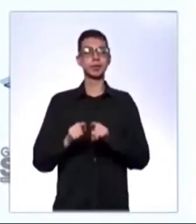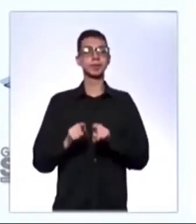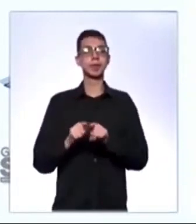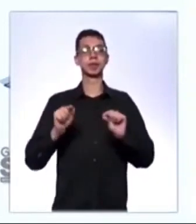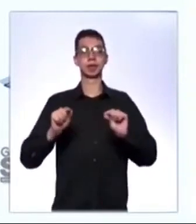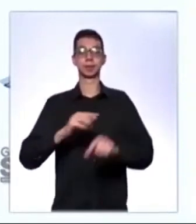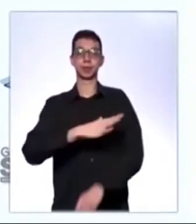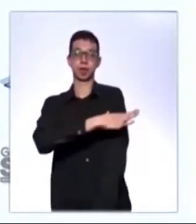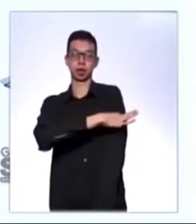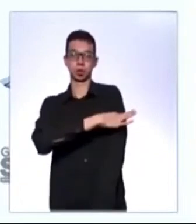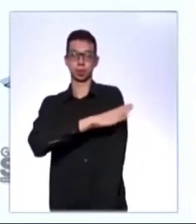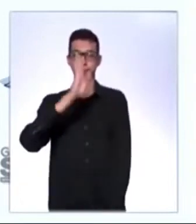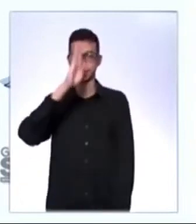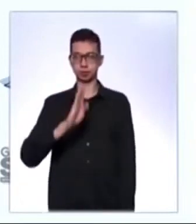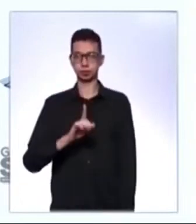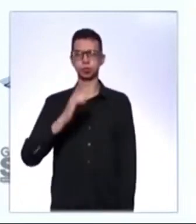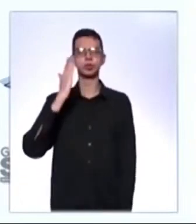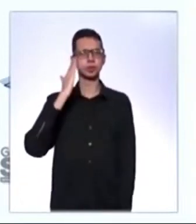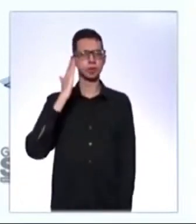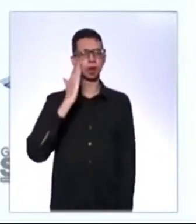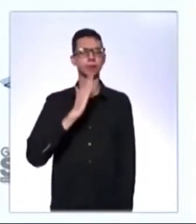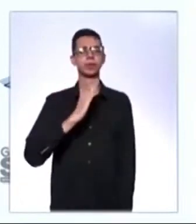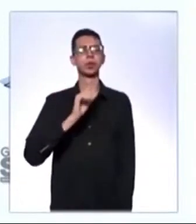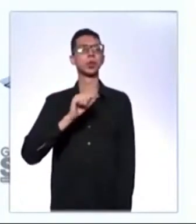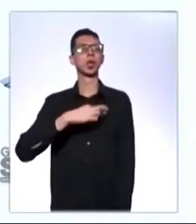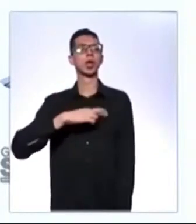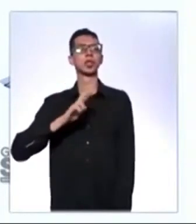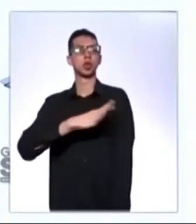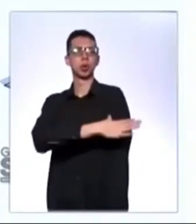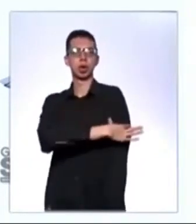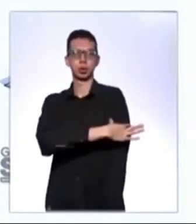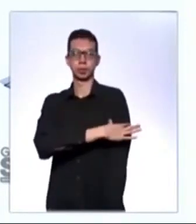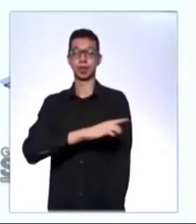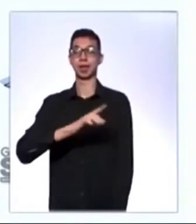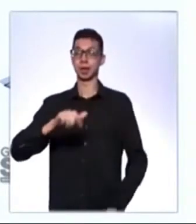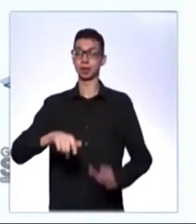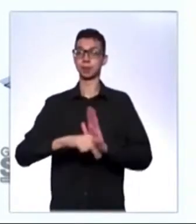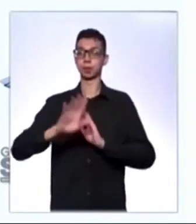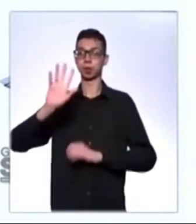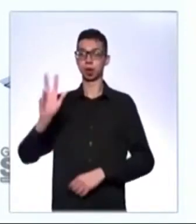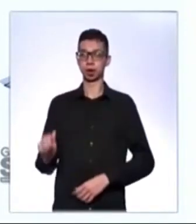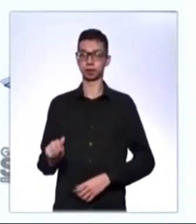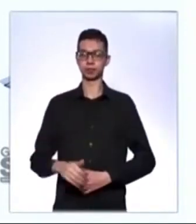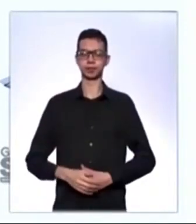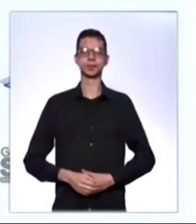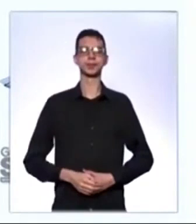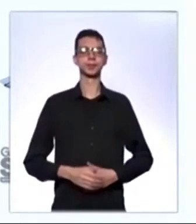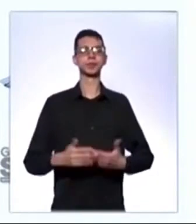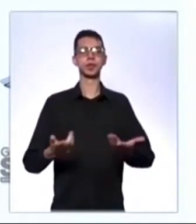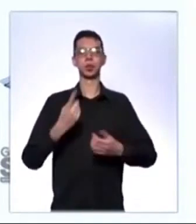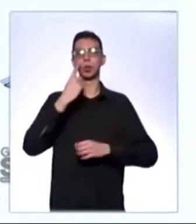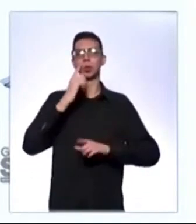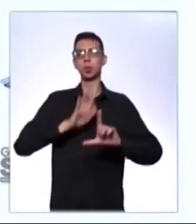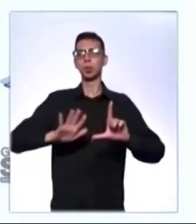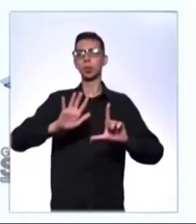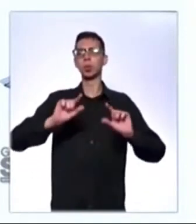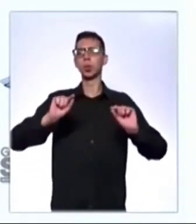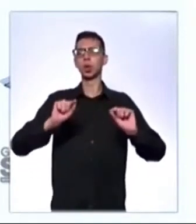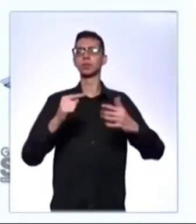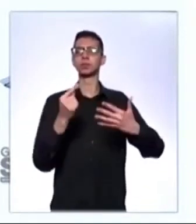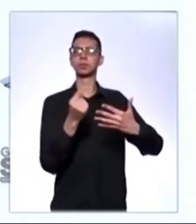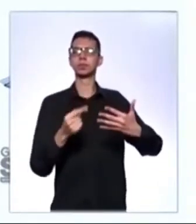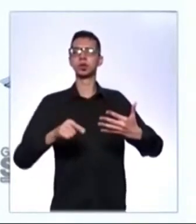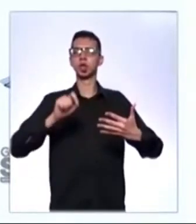Todo mundo sabe que o candomblé é uma religião de matriz africana. Vamos lá? Com base nas imagens, assinale a opção que indica